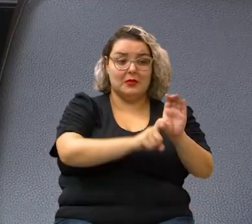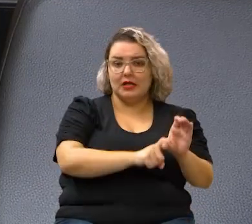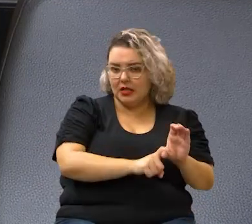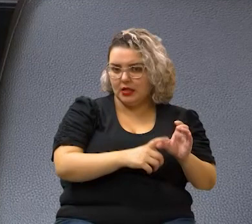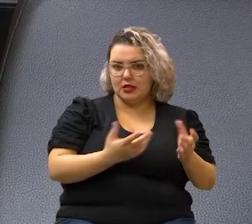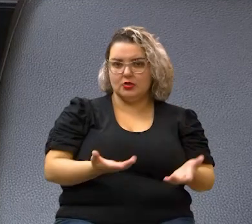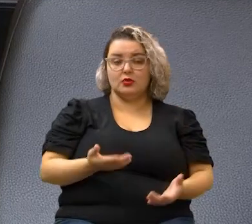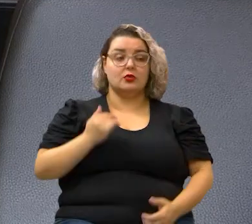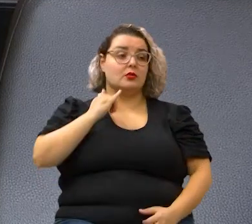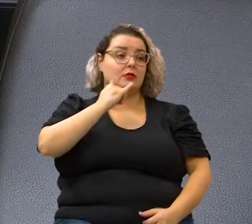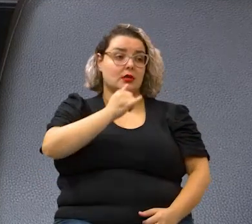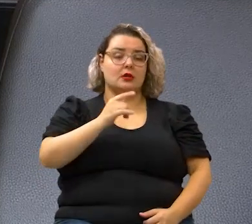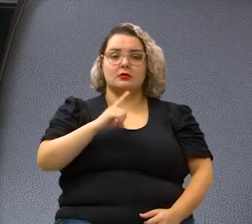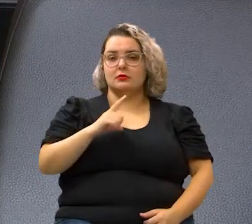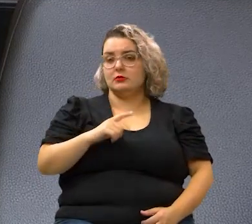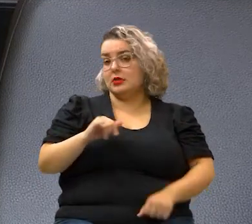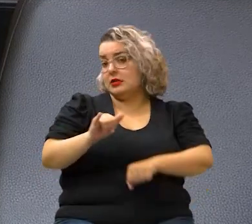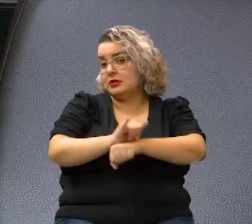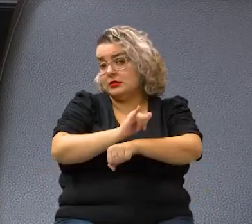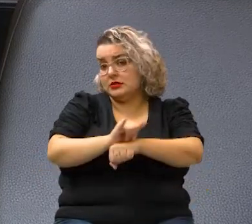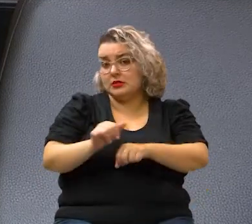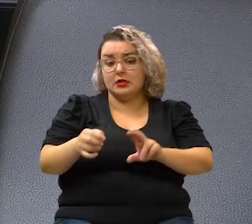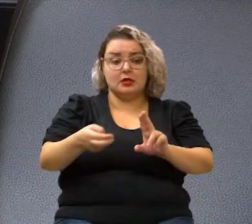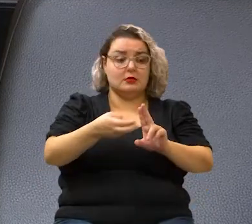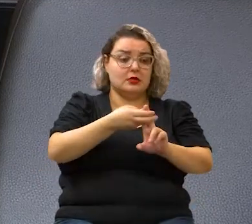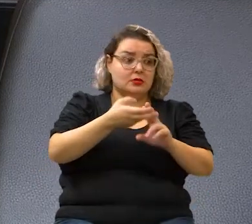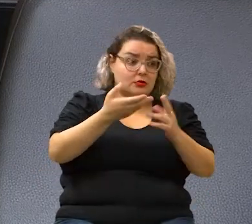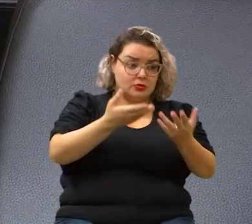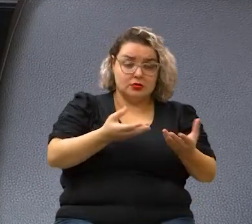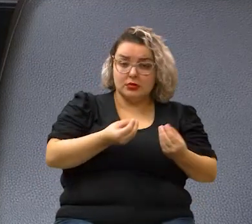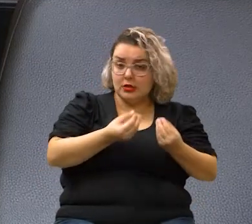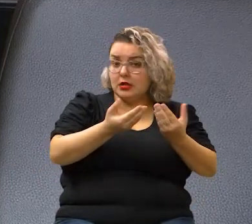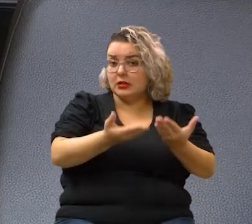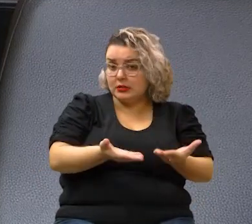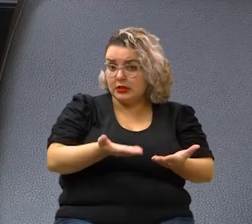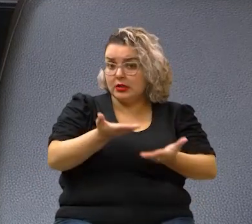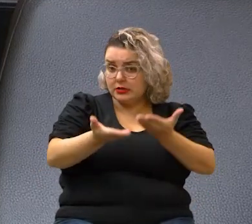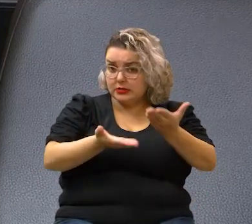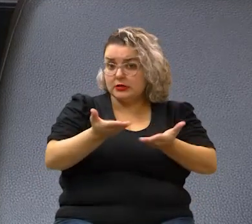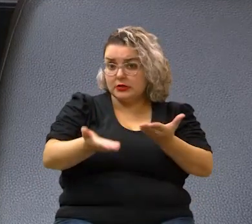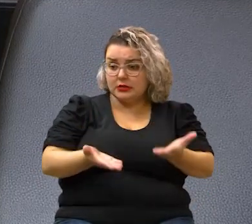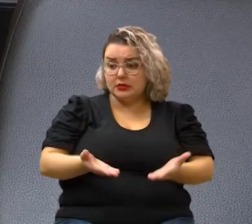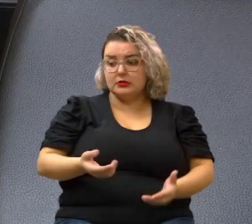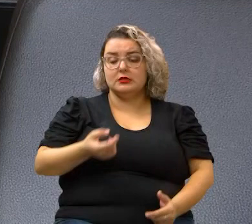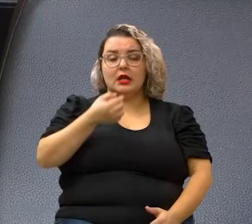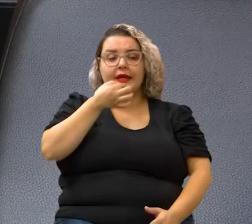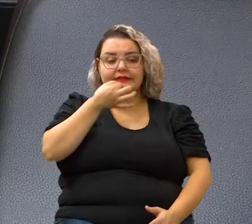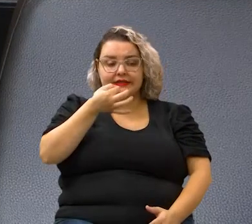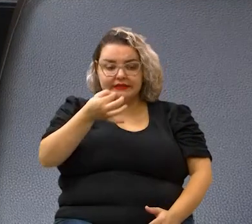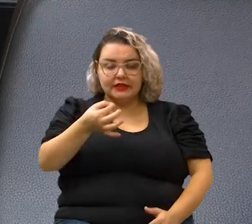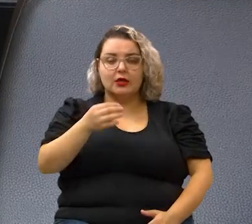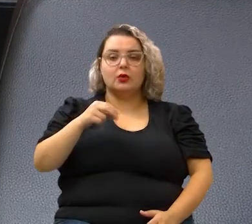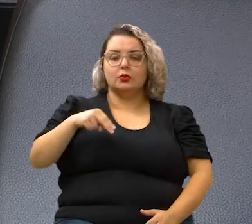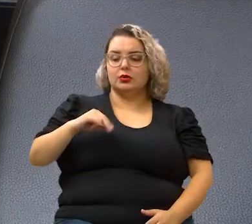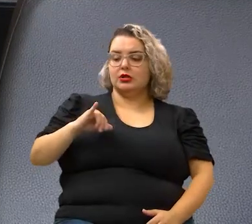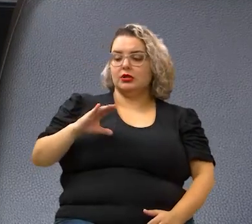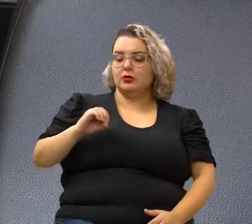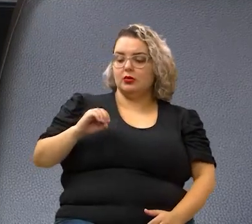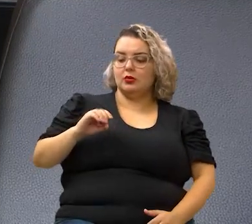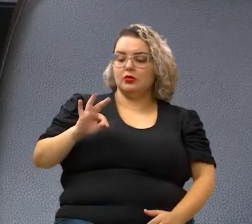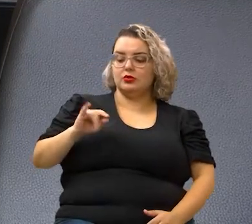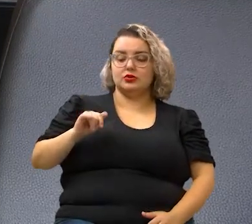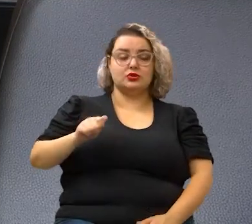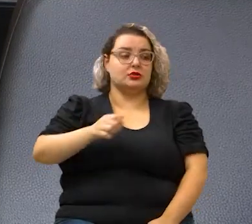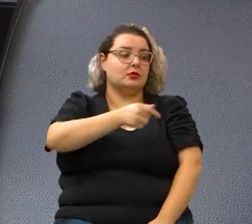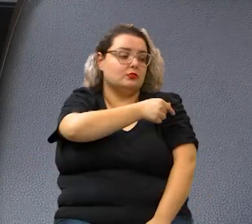dependente. O que eu falo para ele é que existem ferramentas no SUS que oferecem esse tratamento. Tem o chiclete com nicotina, tem